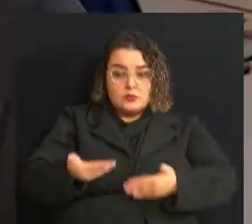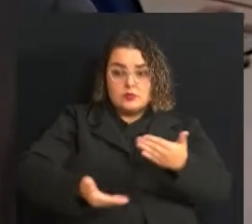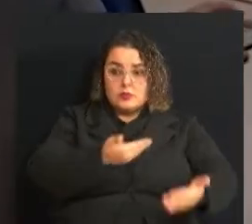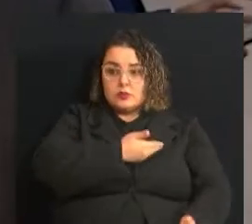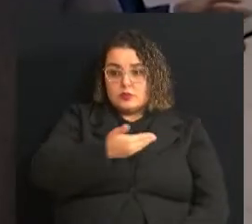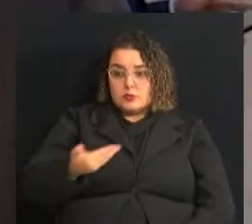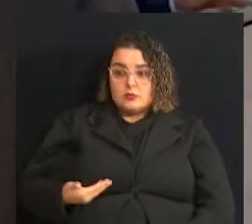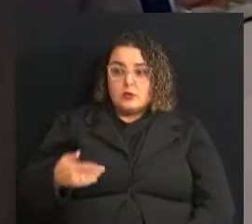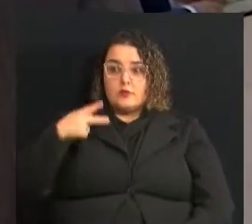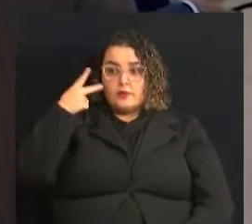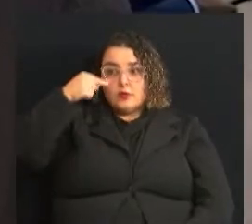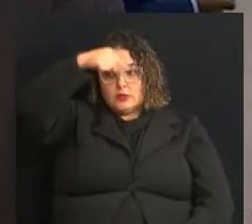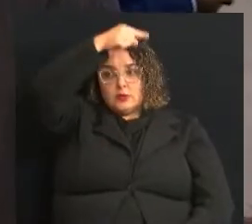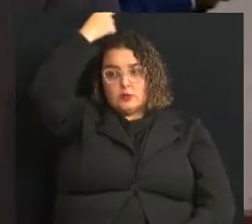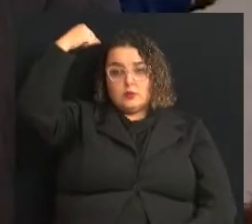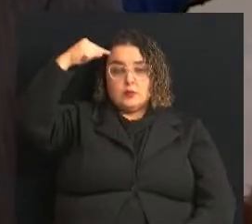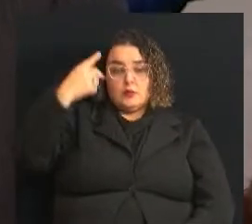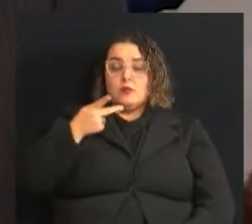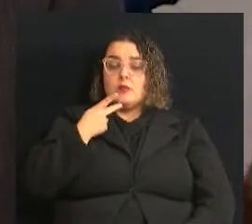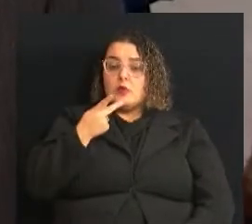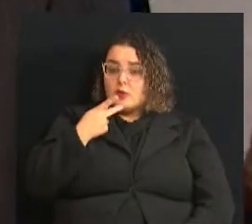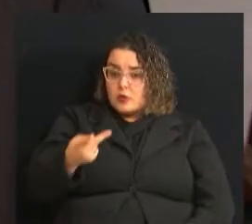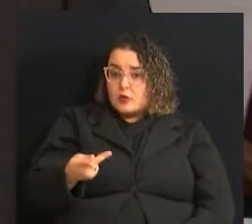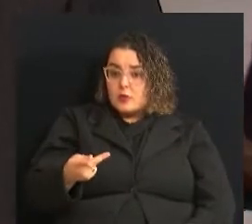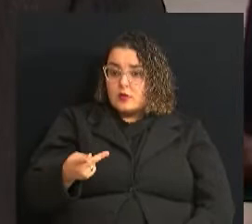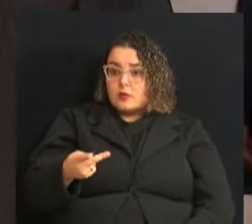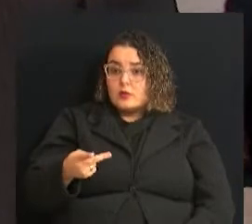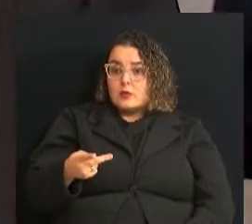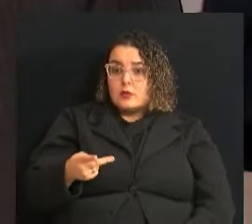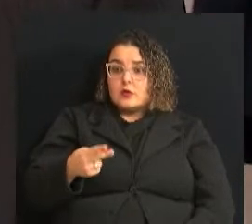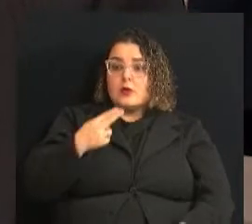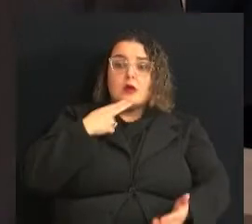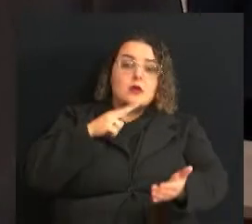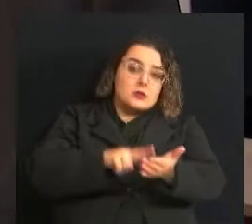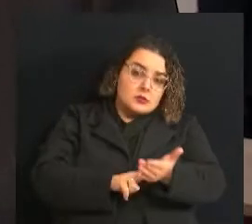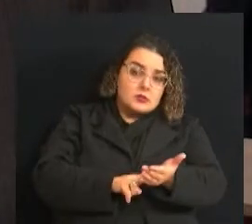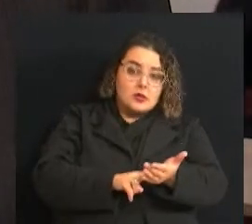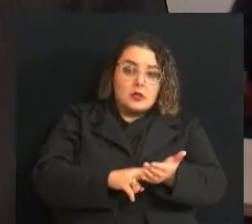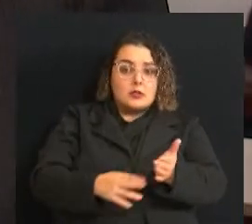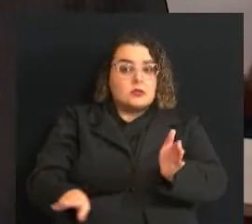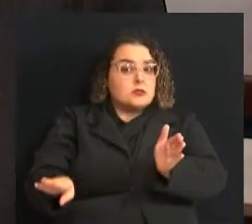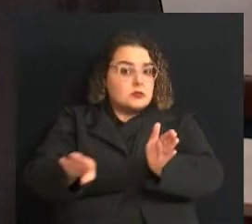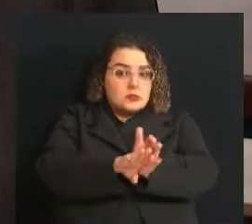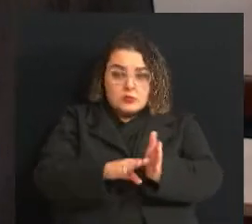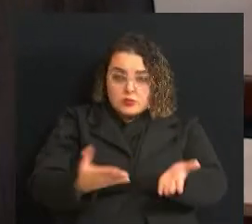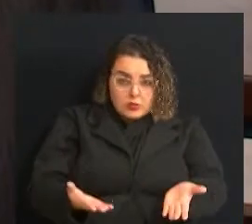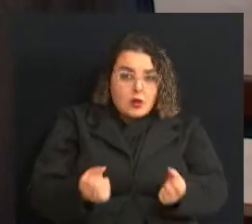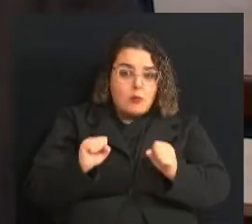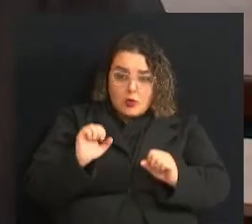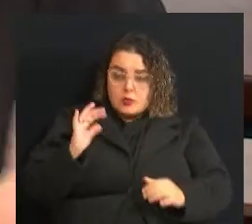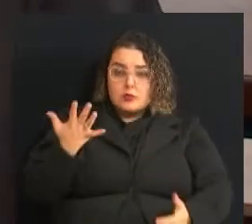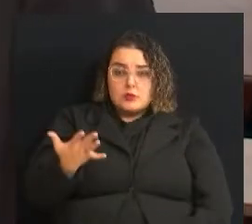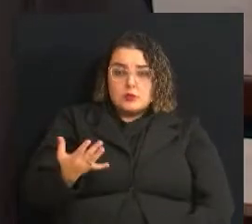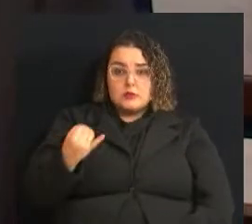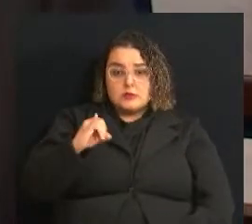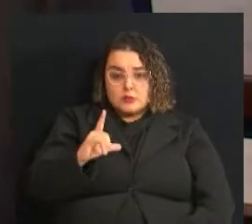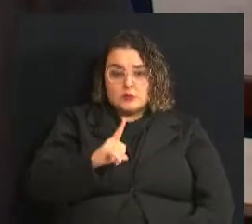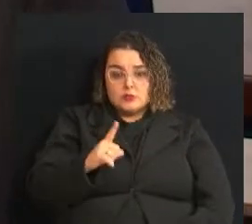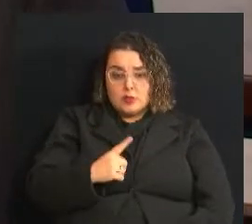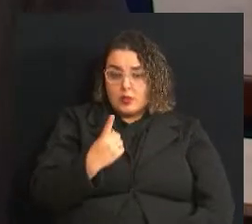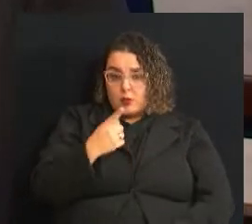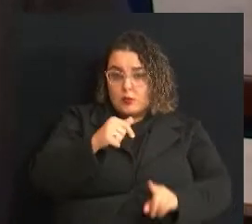Paulo Gaspar ressaltou que extravios da conta podem acontecer. Se a gente tiver um mês para prever